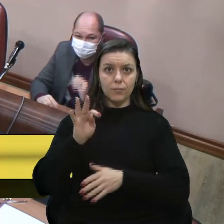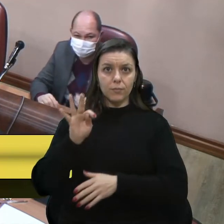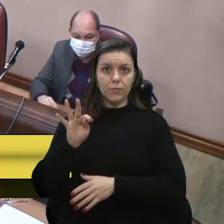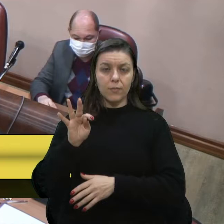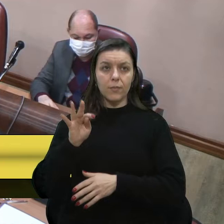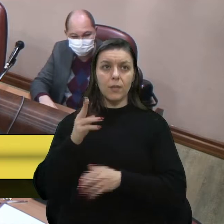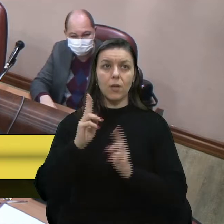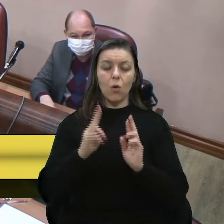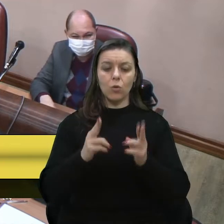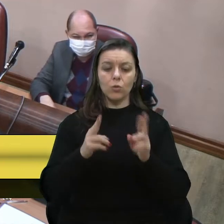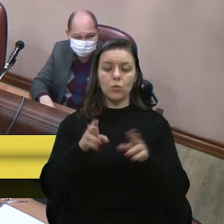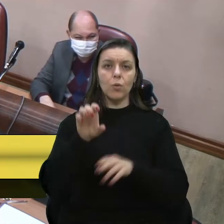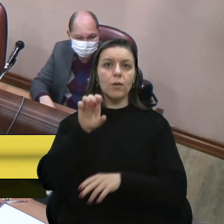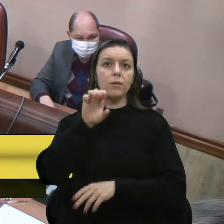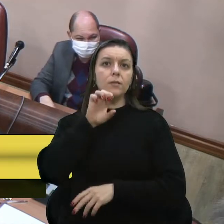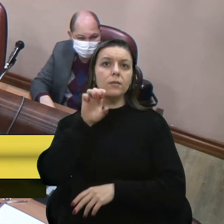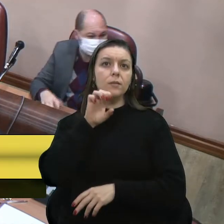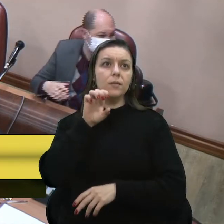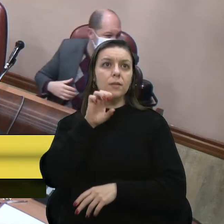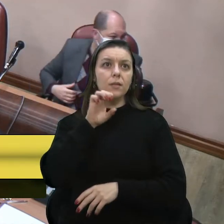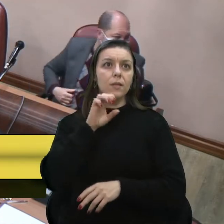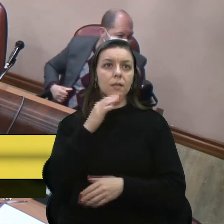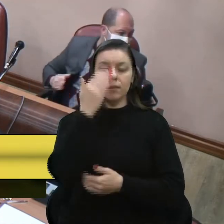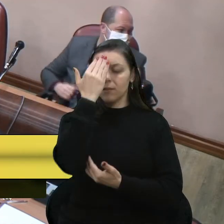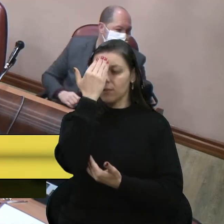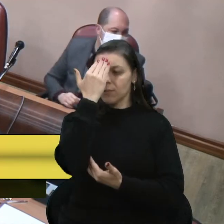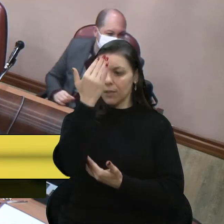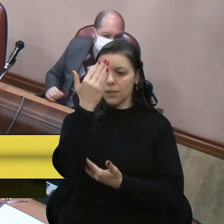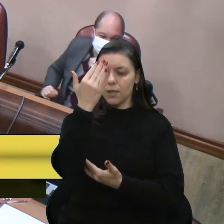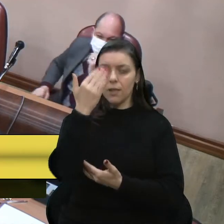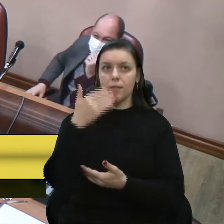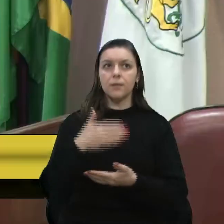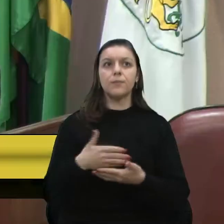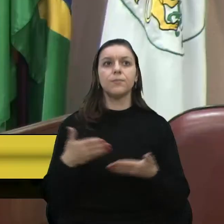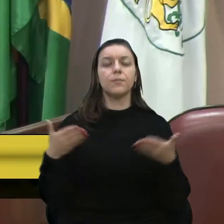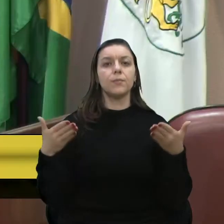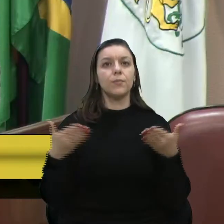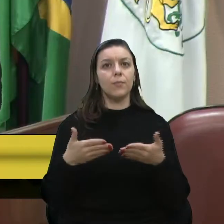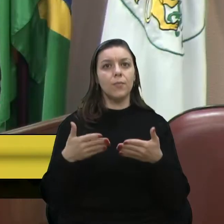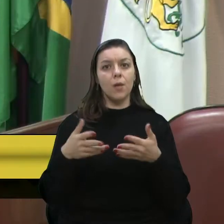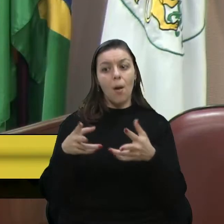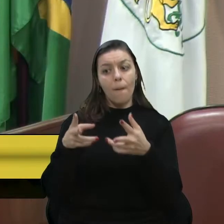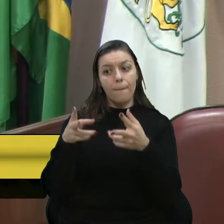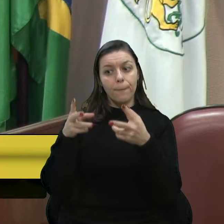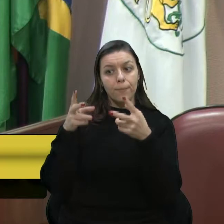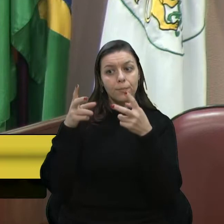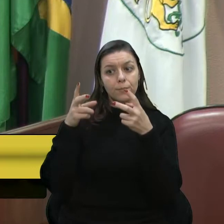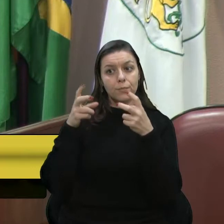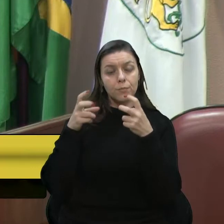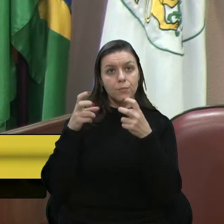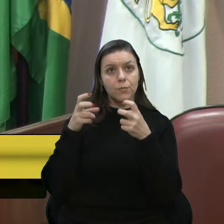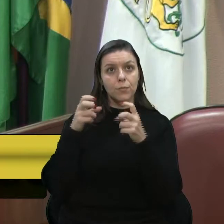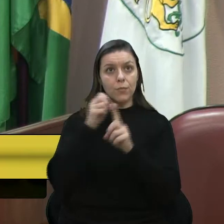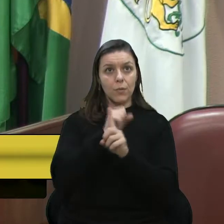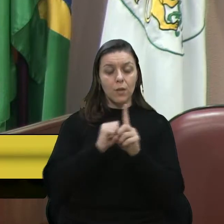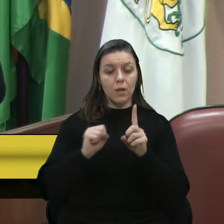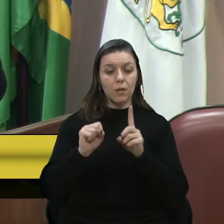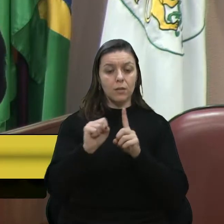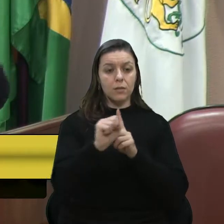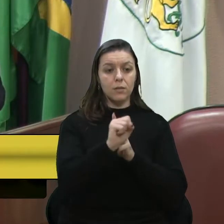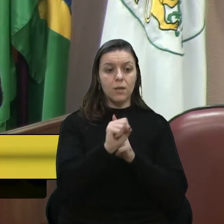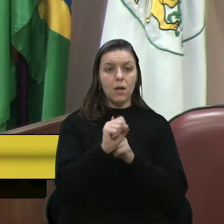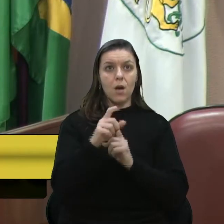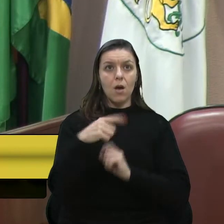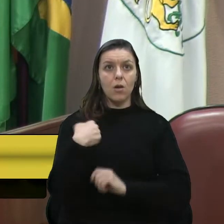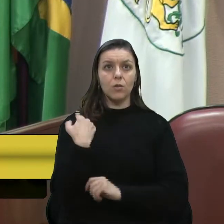palavra. Muito obrigado. Então, é com esse olhar social que agora a gente precisa se voltar e